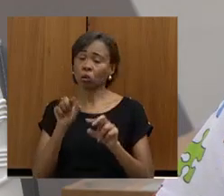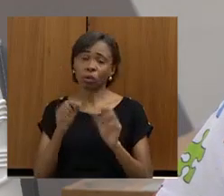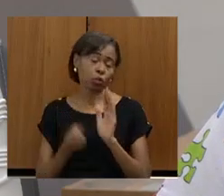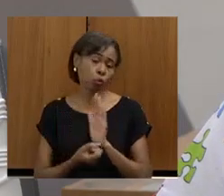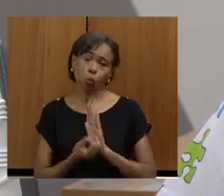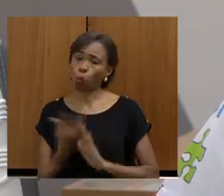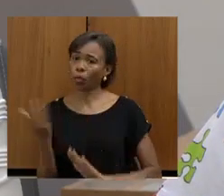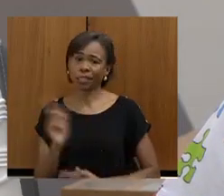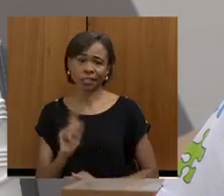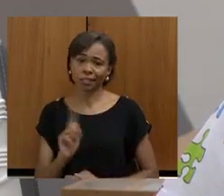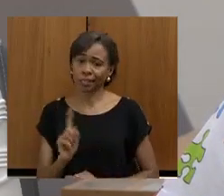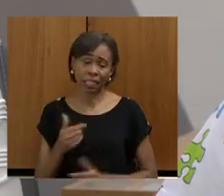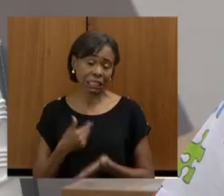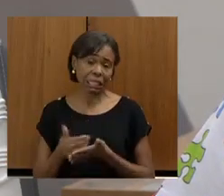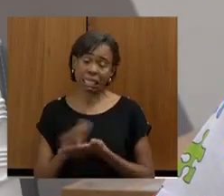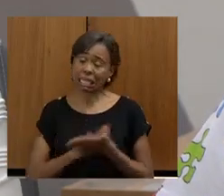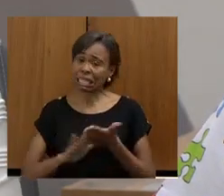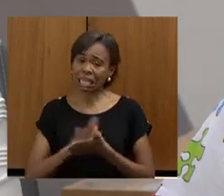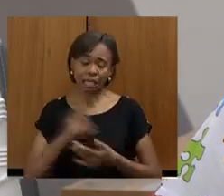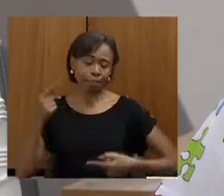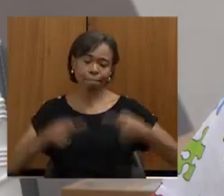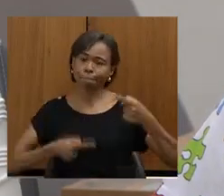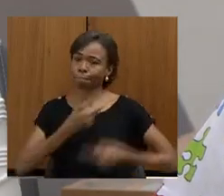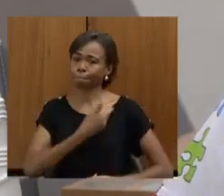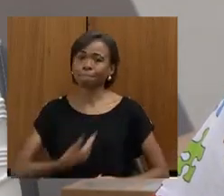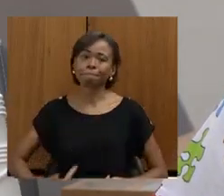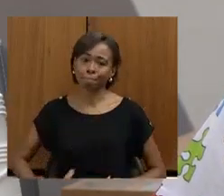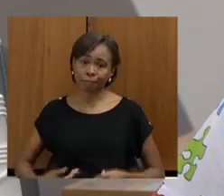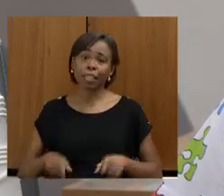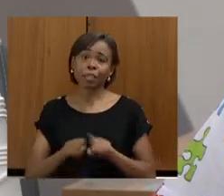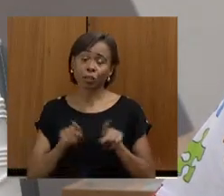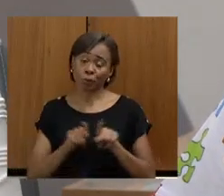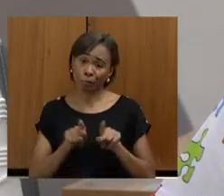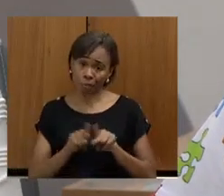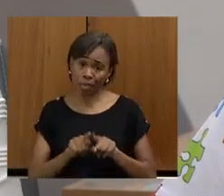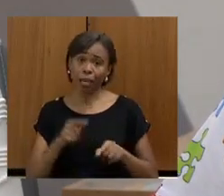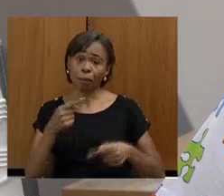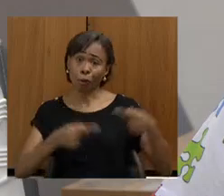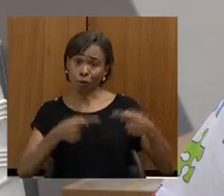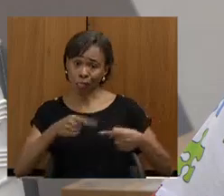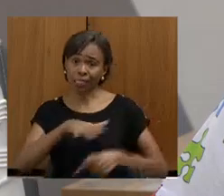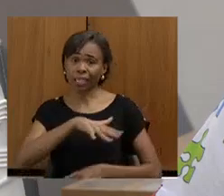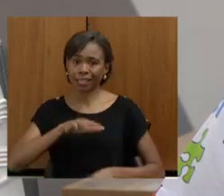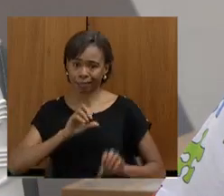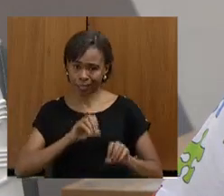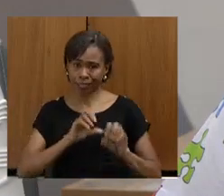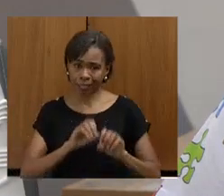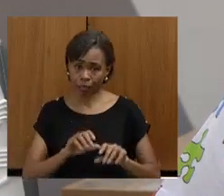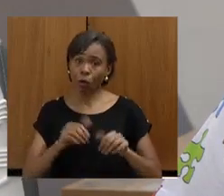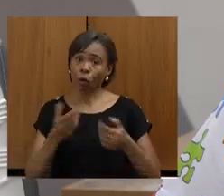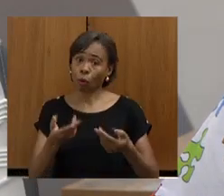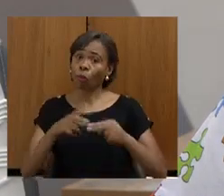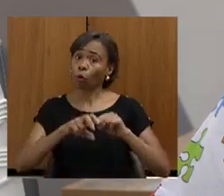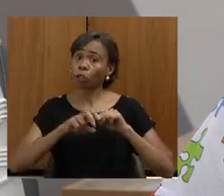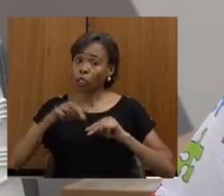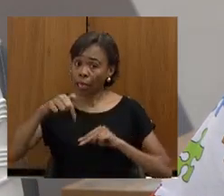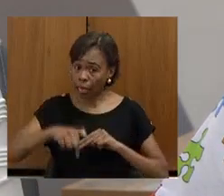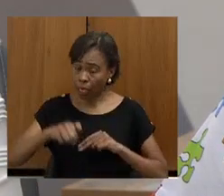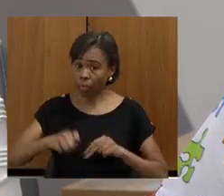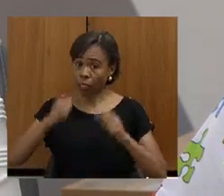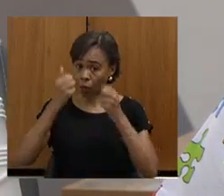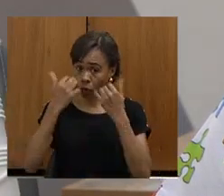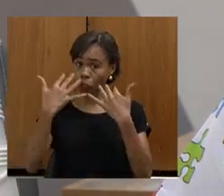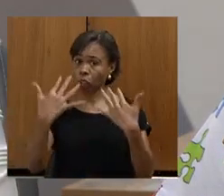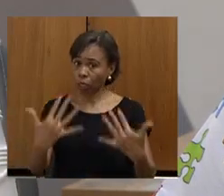relação a nenhuma das políticas públicas, incluindo as políticas públicas de educação. Portanto, essa audiência deve servir de